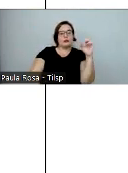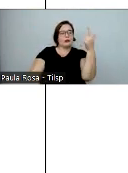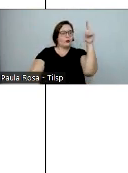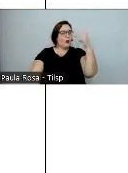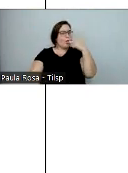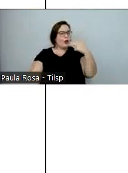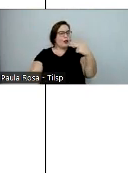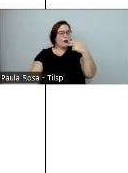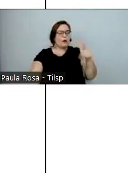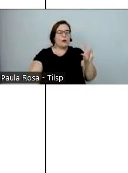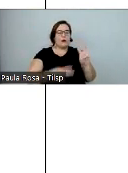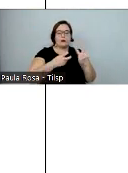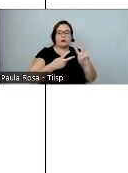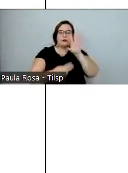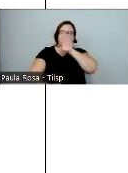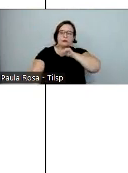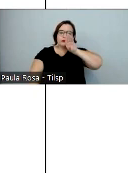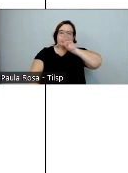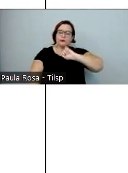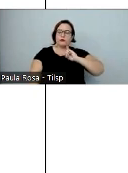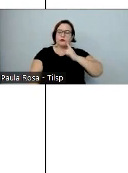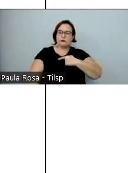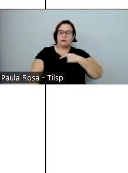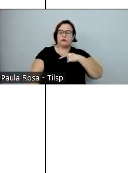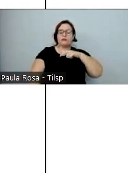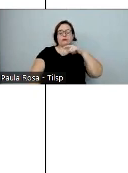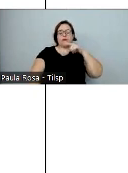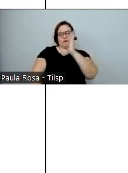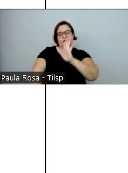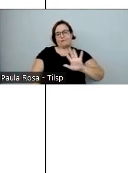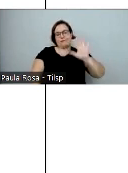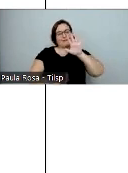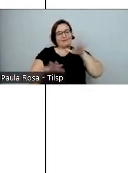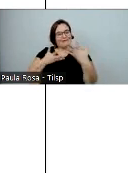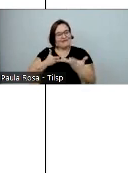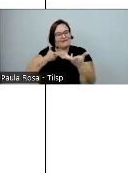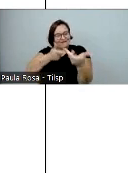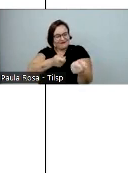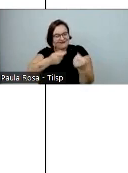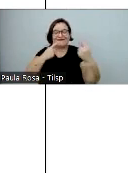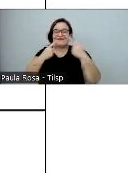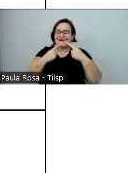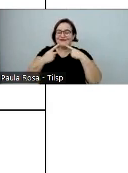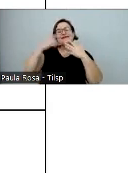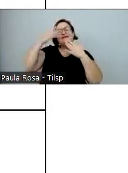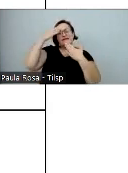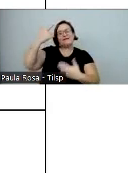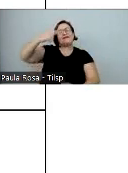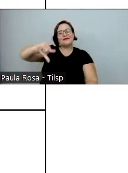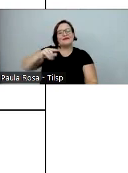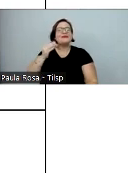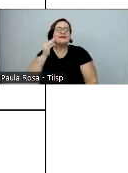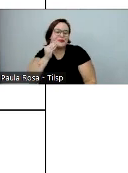indígenas faladas no nosso território nacional fica então um convite aí para esse debate eu agradeço mais uma vez pela oportunidade